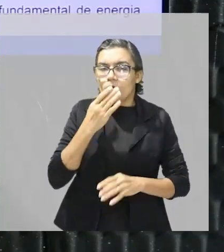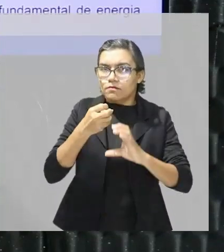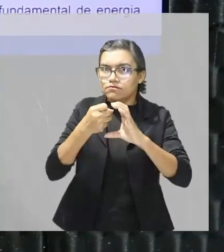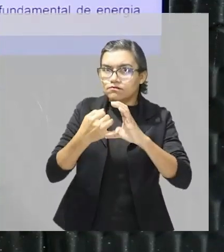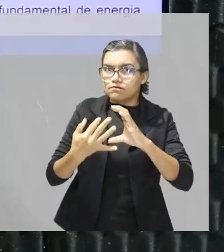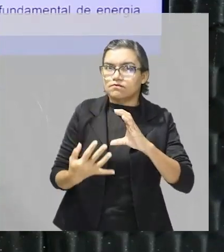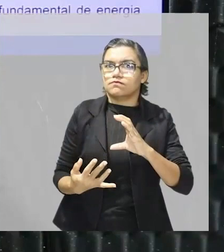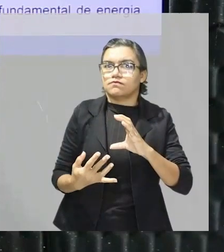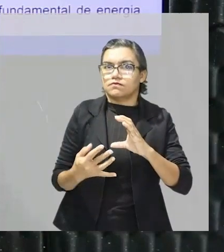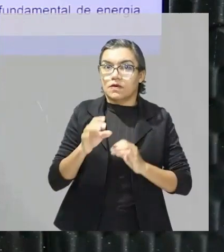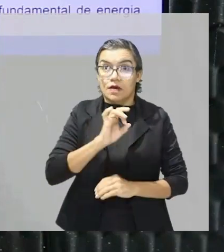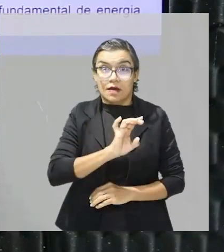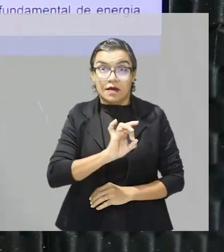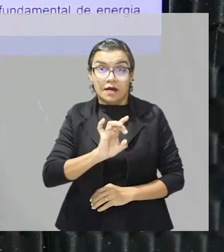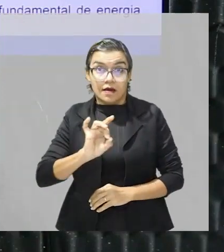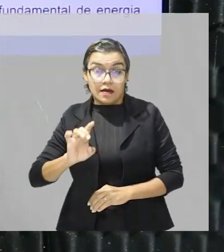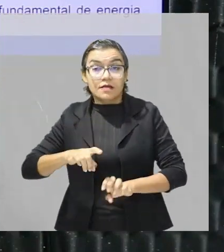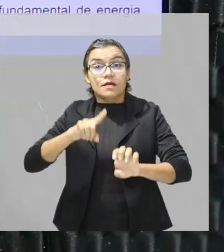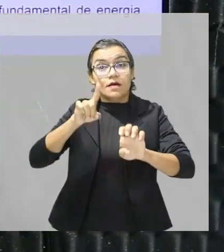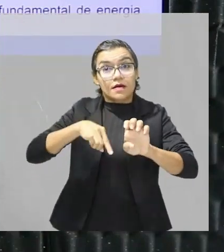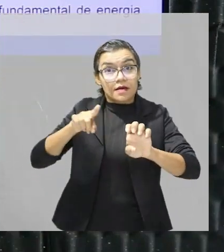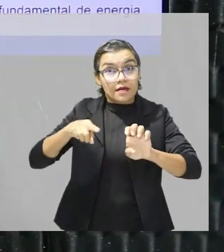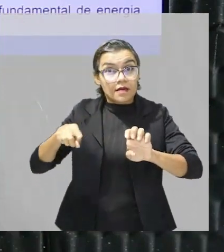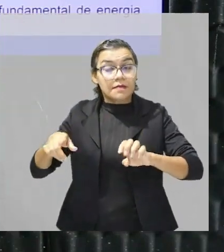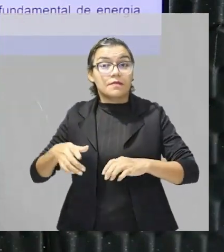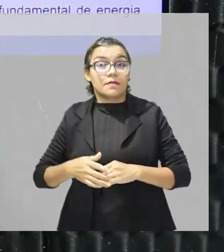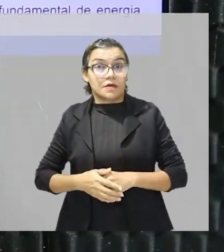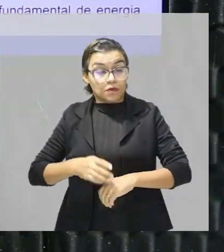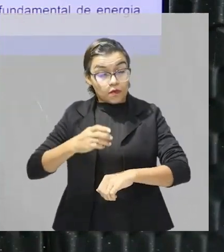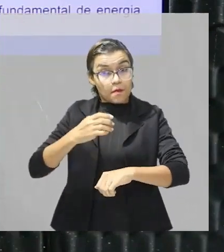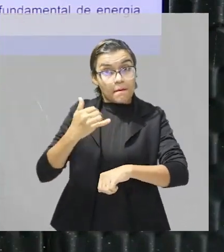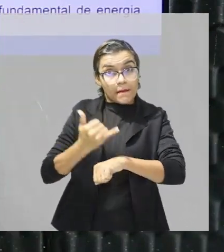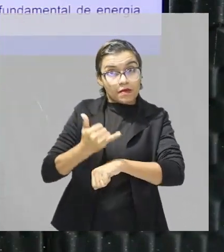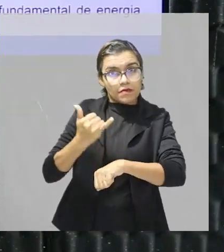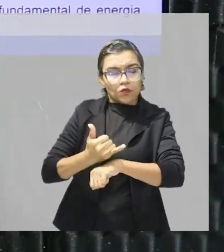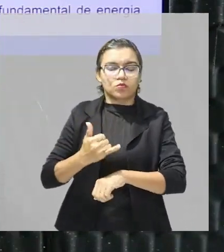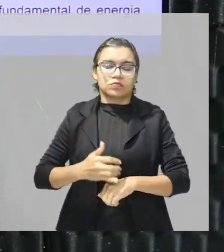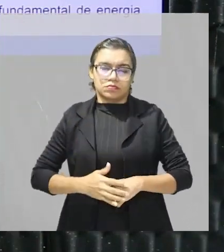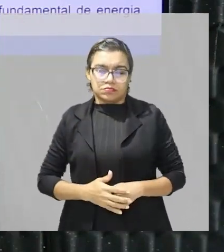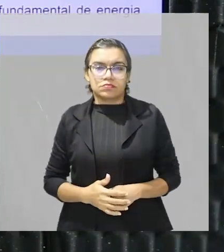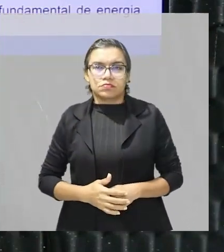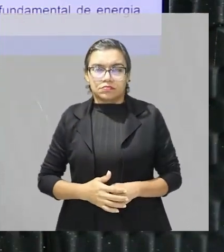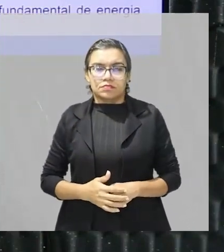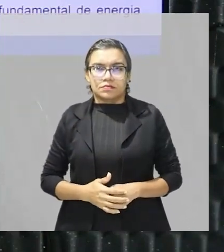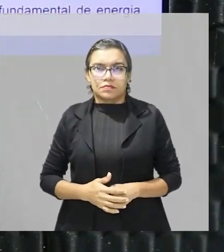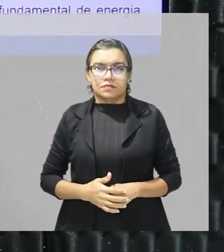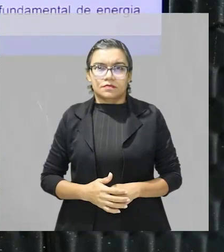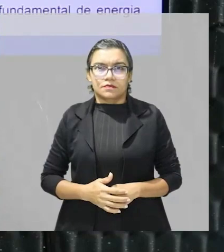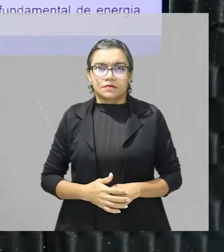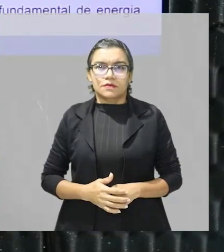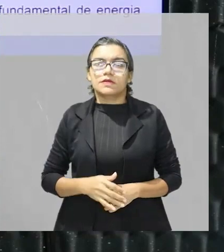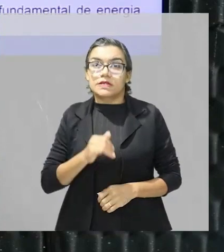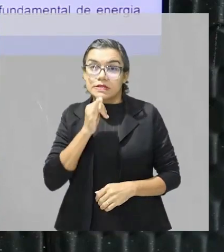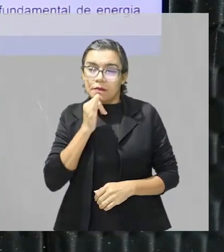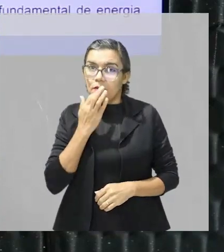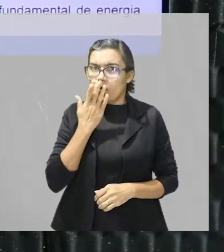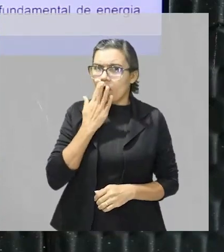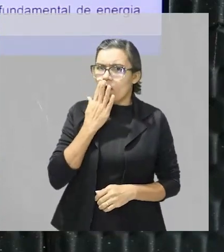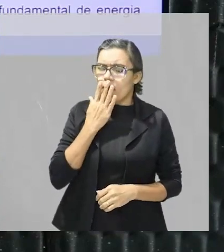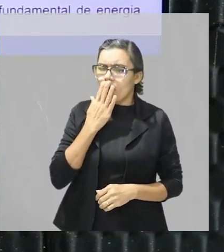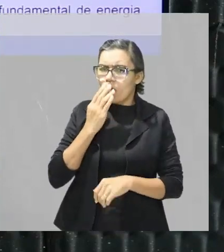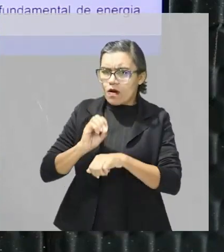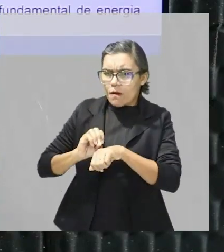característica para elemento para cada metal essa emissão né essa cor